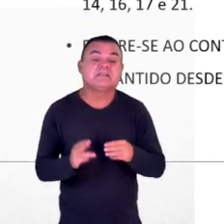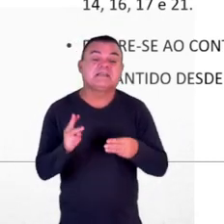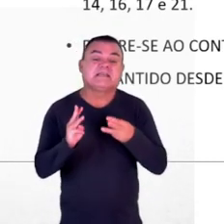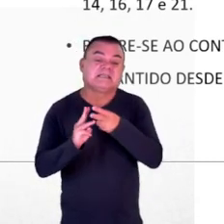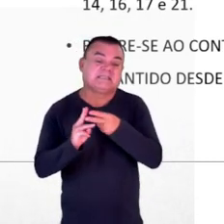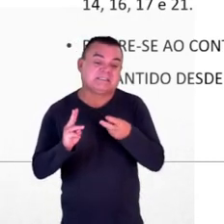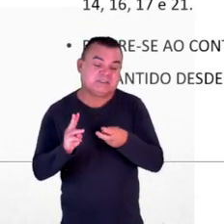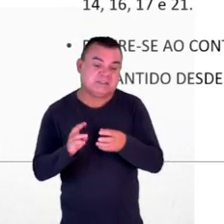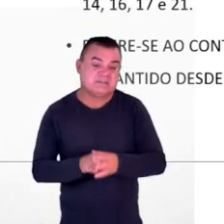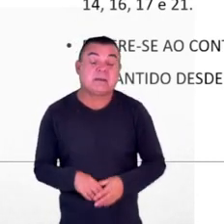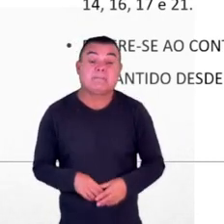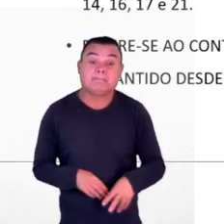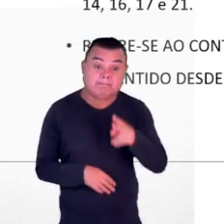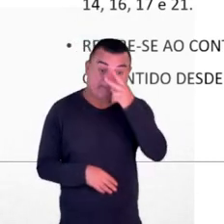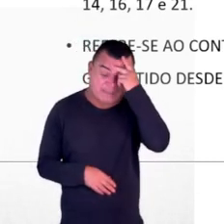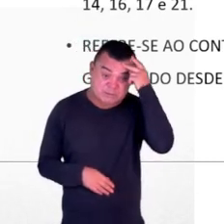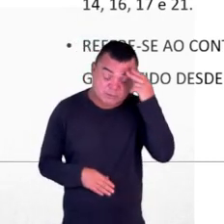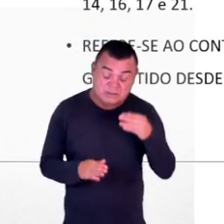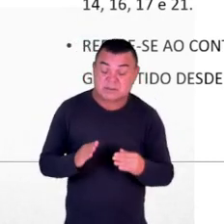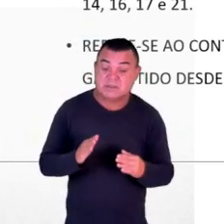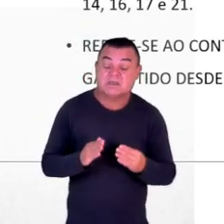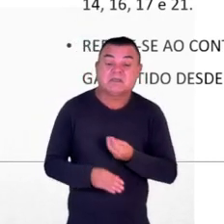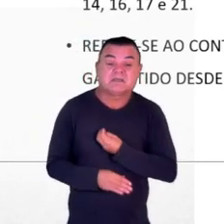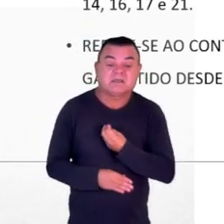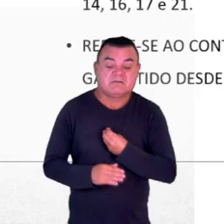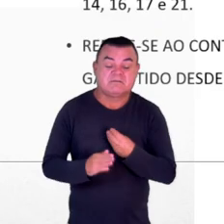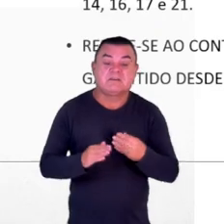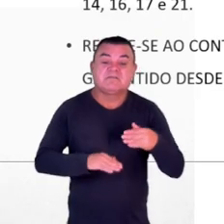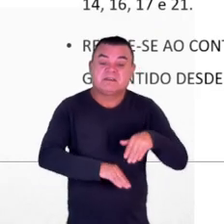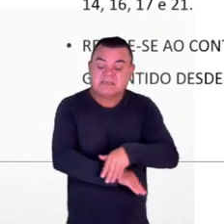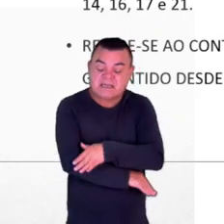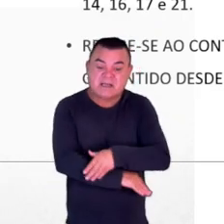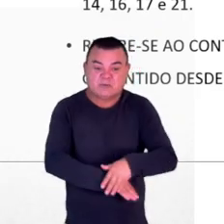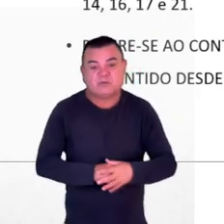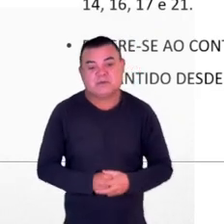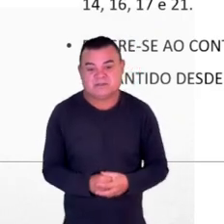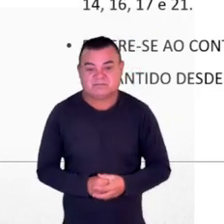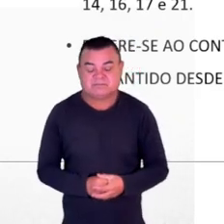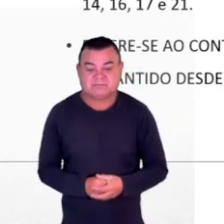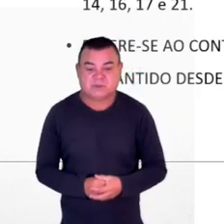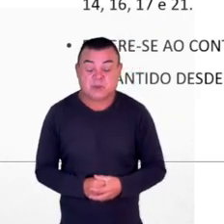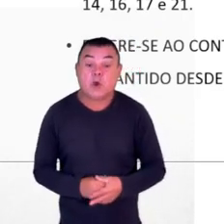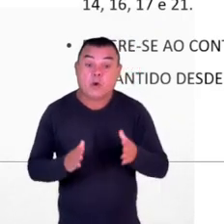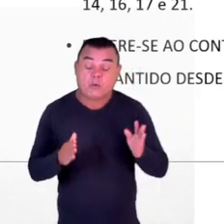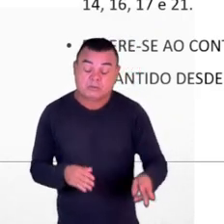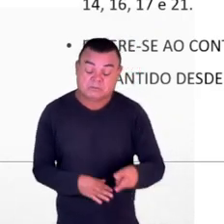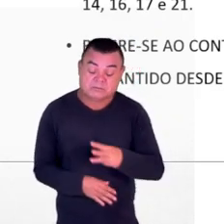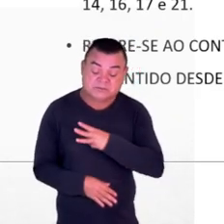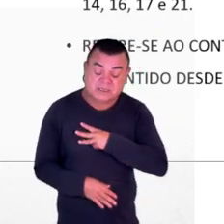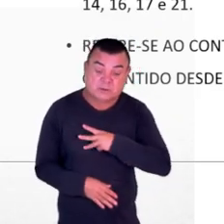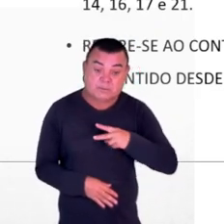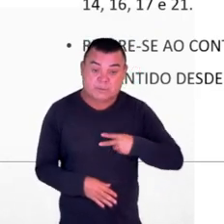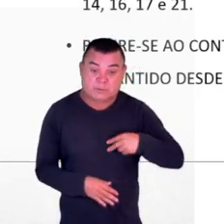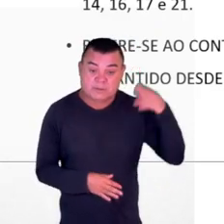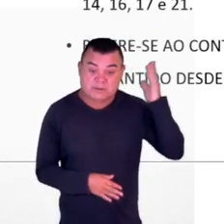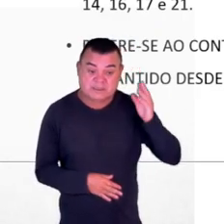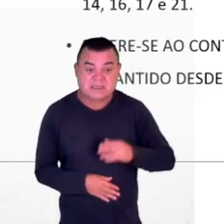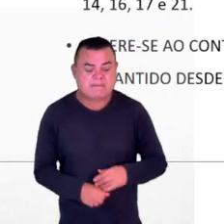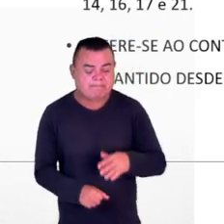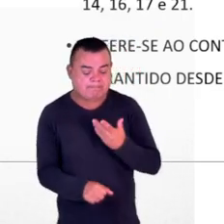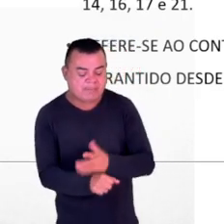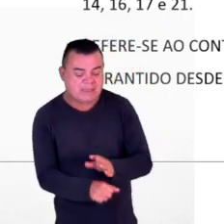situação de rua urge que o ministério público brasileiro capacite os seus